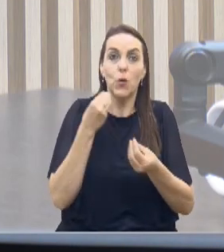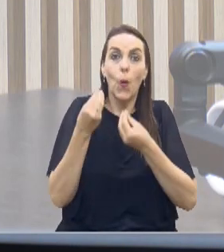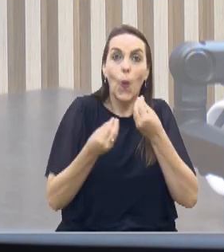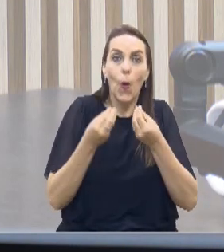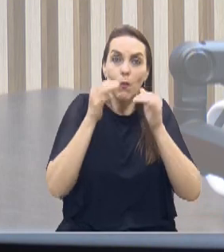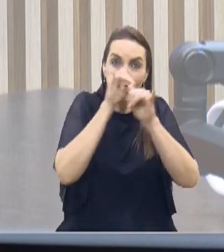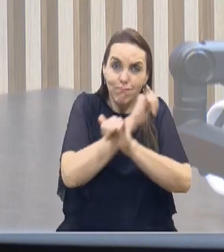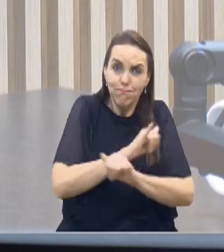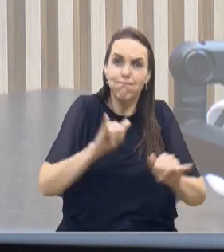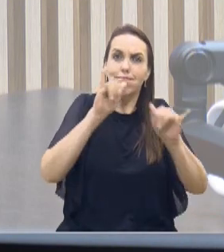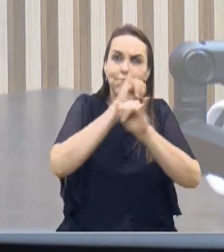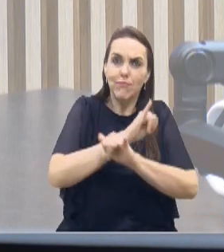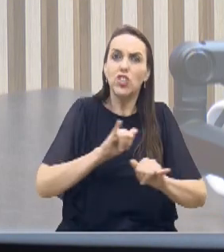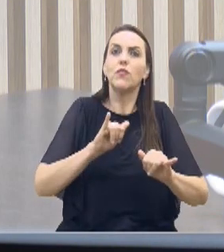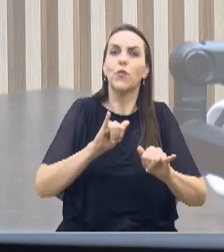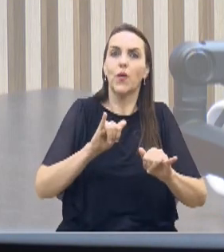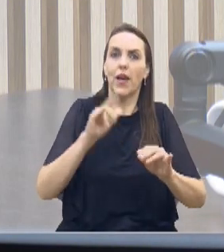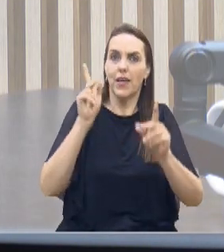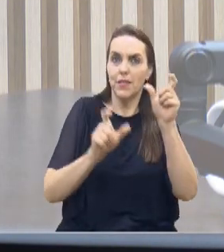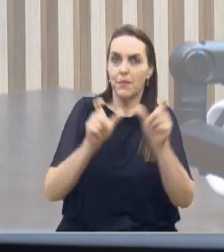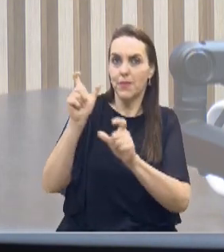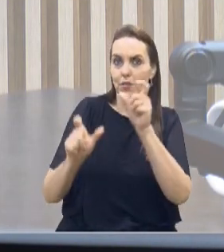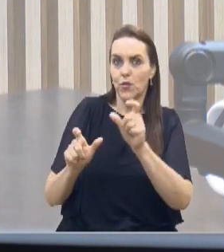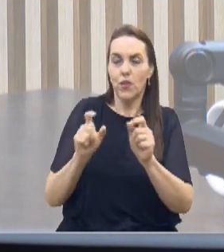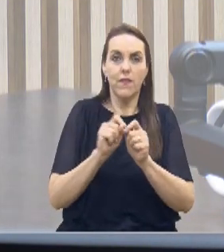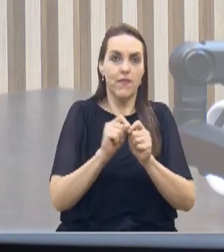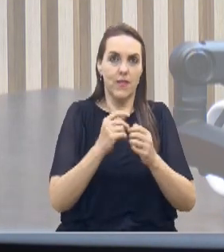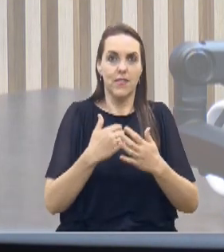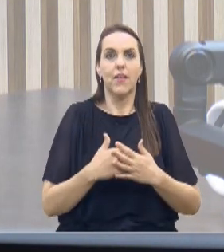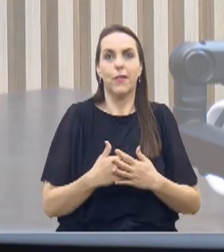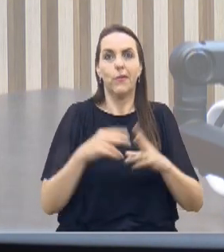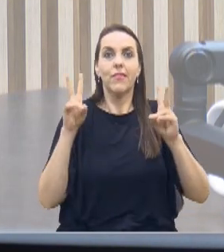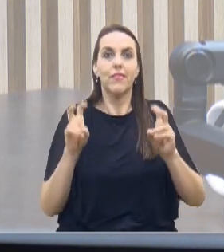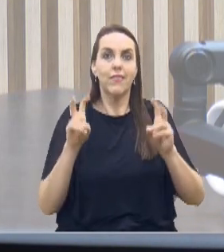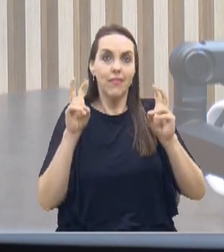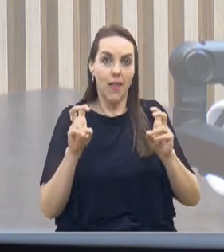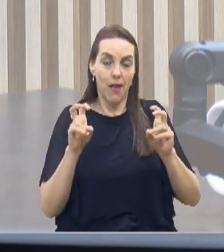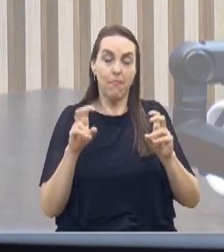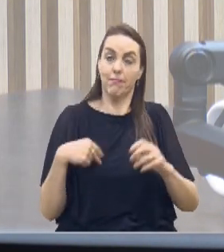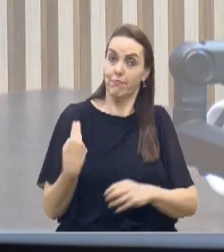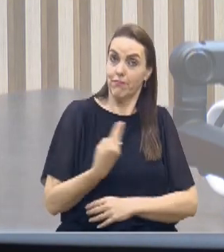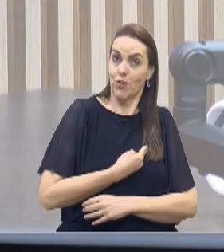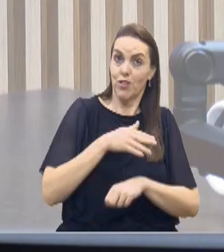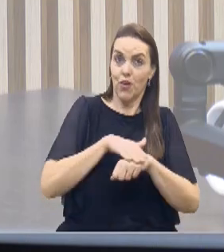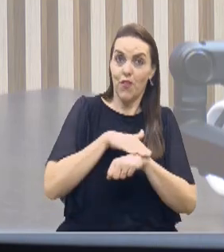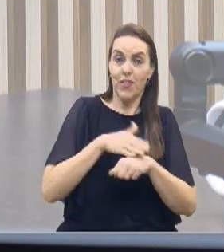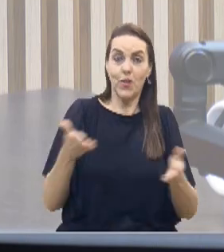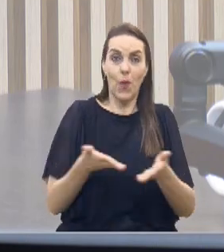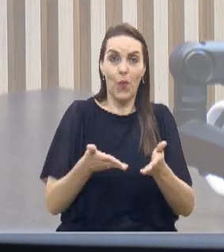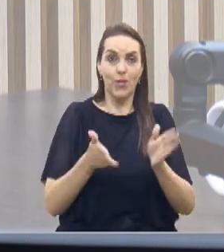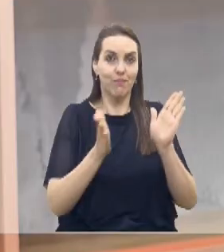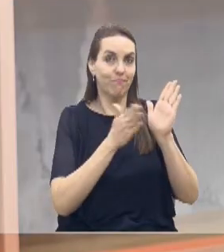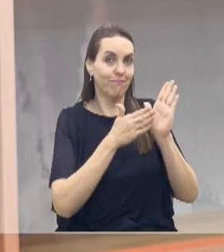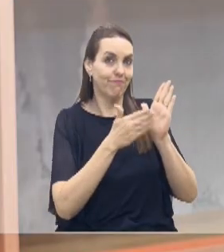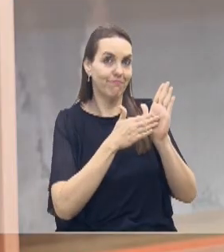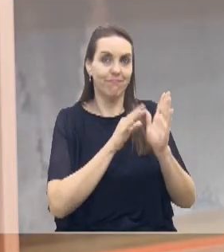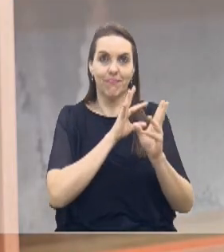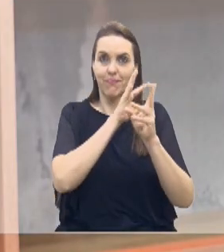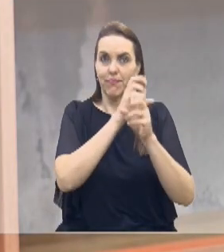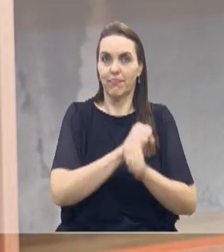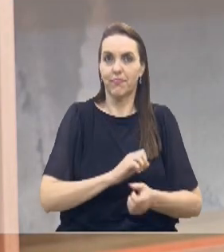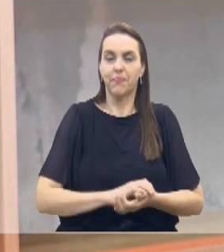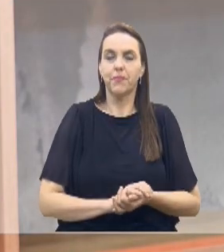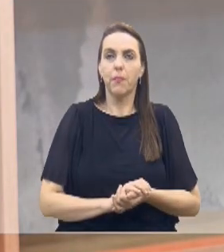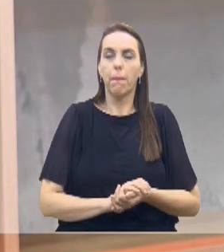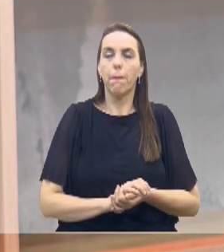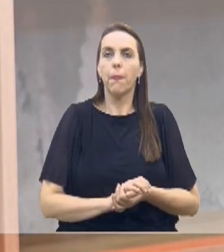às pessoas sobre o que nós estamos fazendo, porque isso sim é o tema da nossa conversa de hoje, é uma prestação de contas. Nesse ponto que a senhora toca,